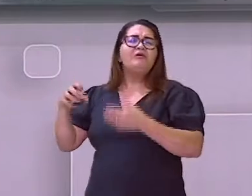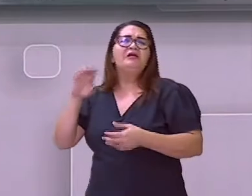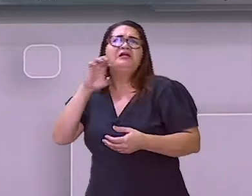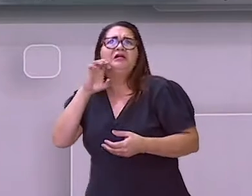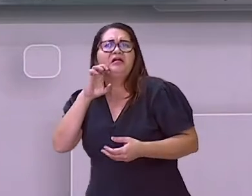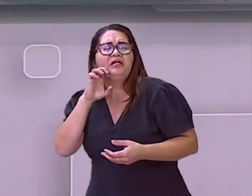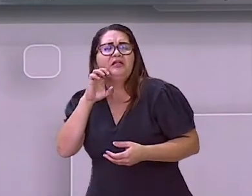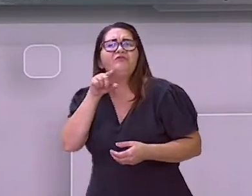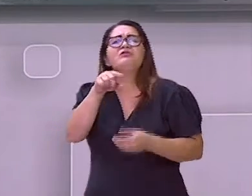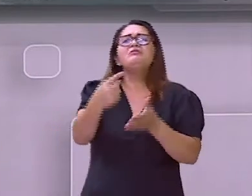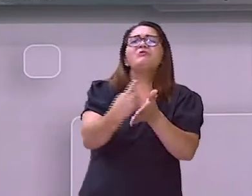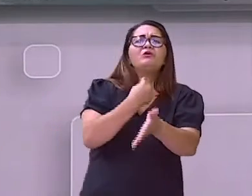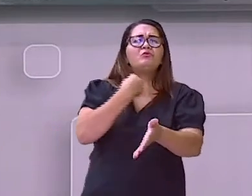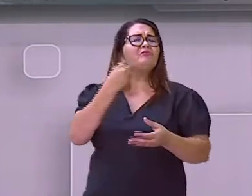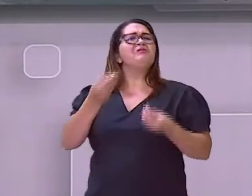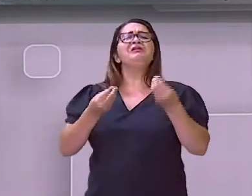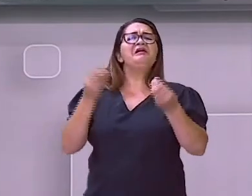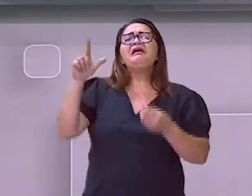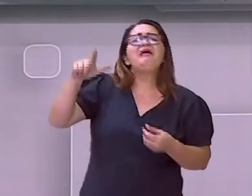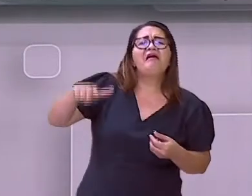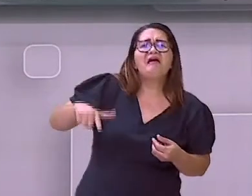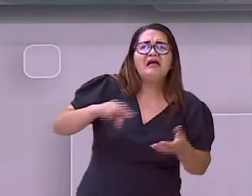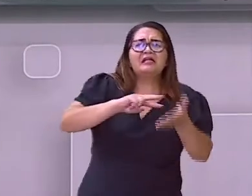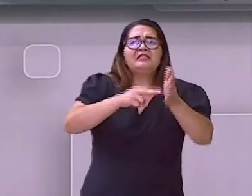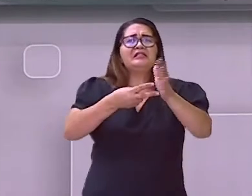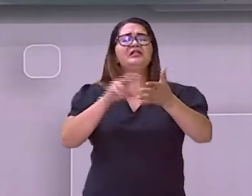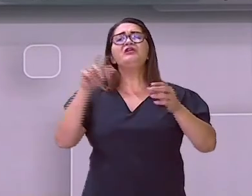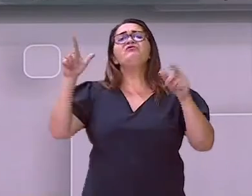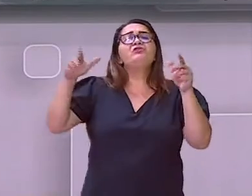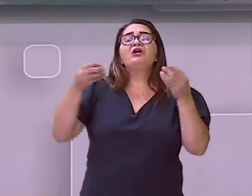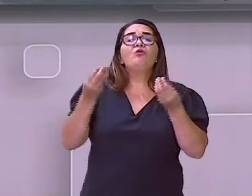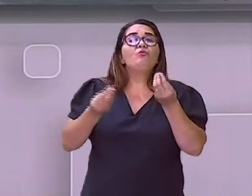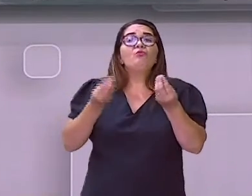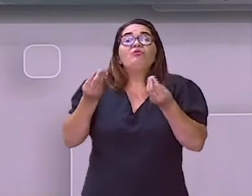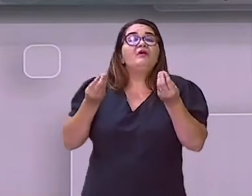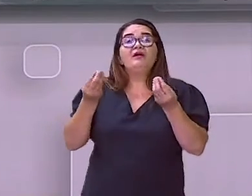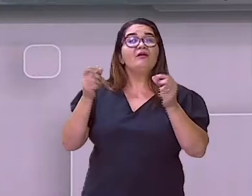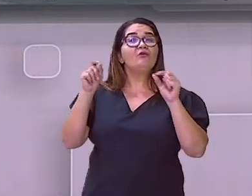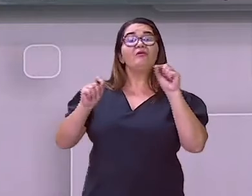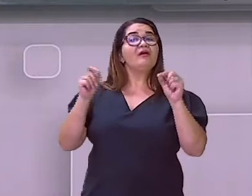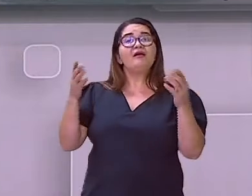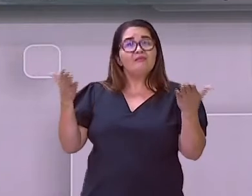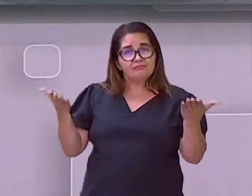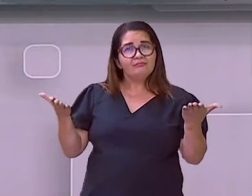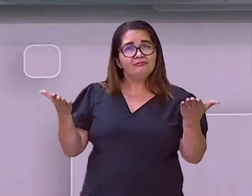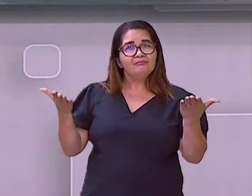continente americano? O que significa isso?